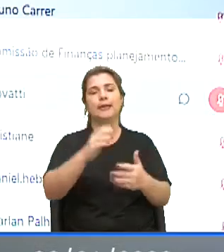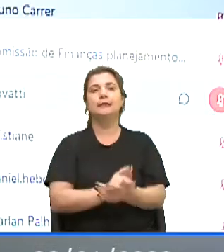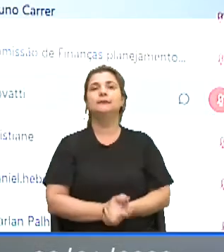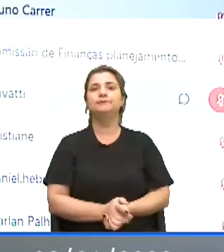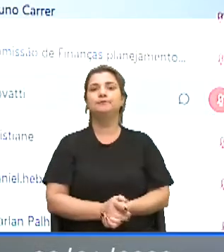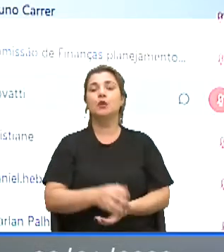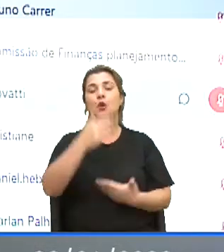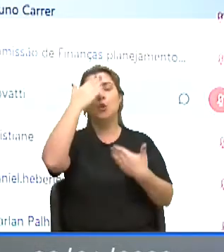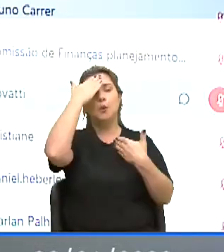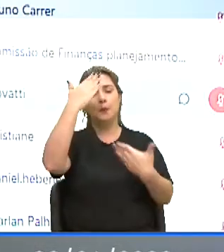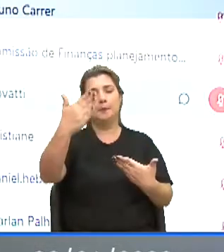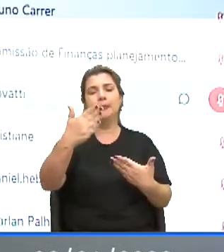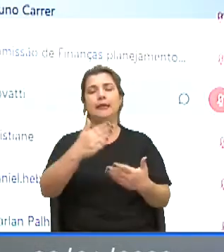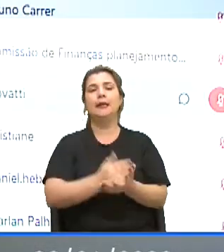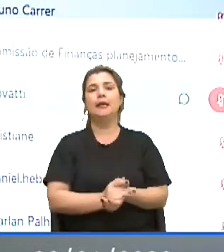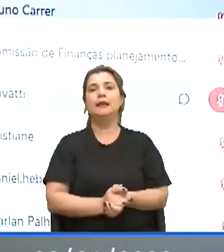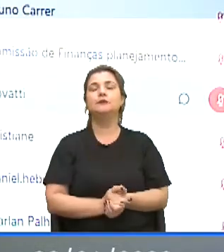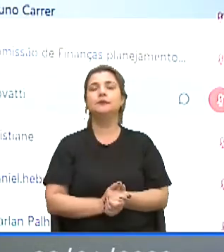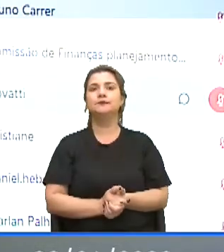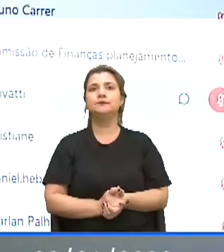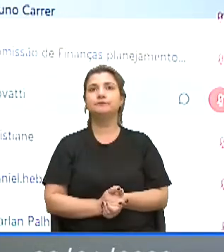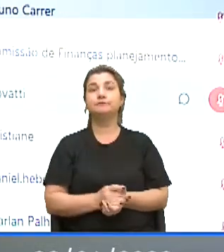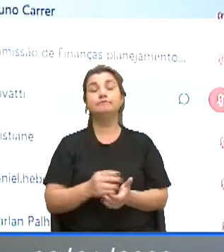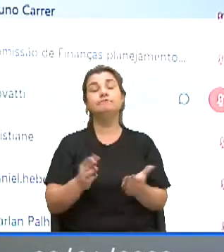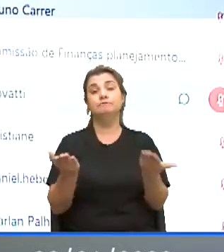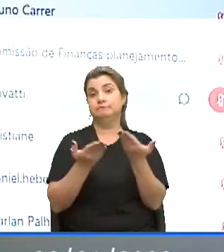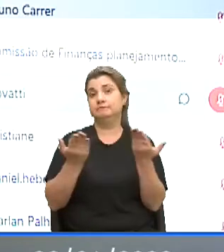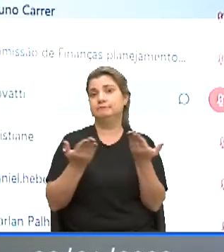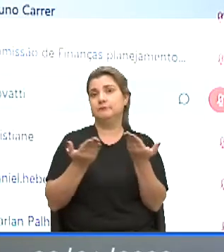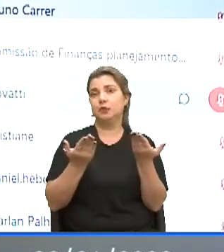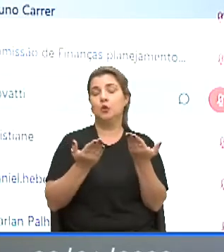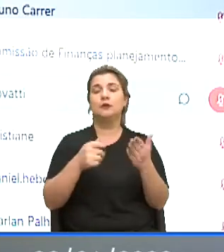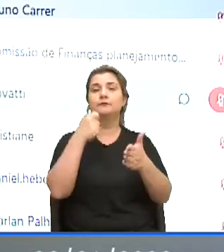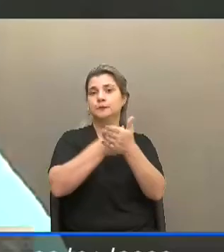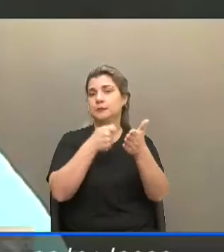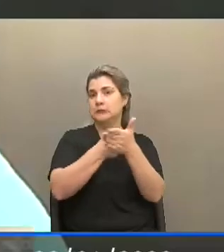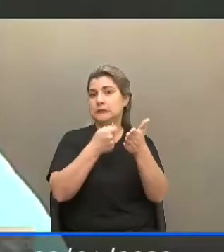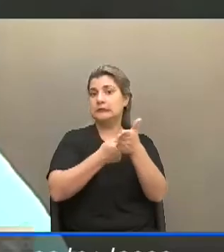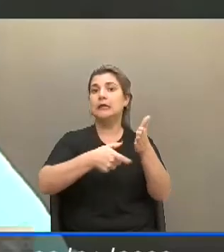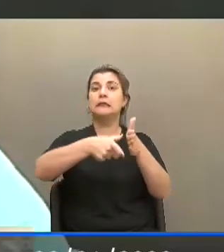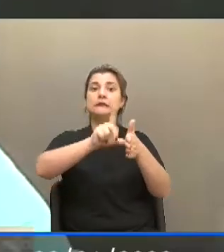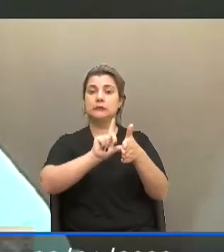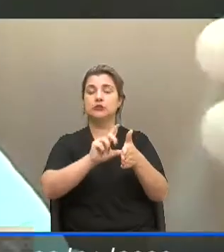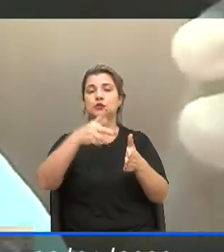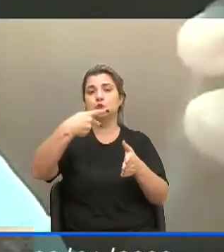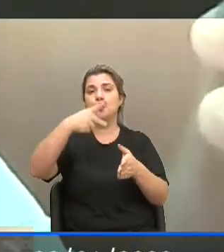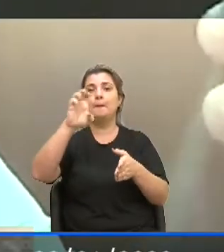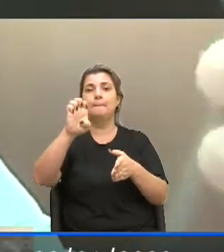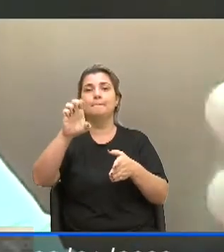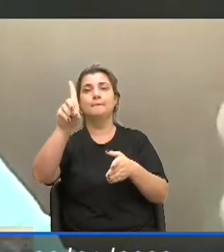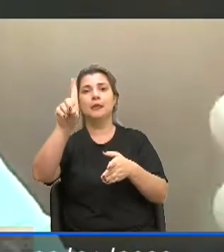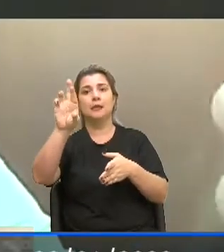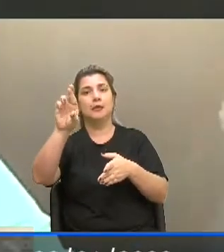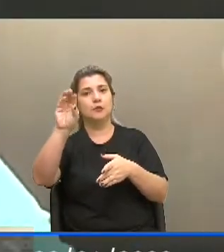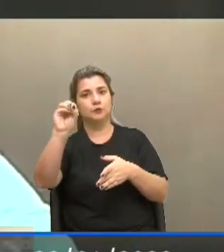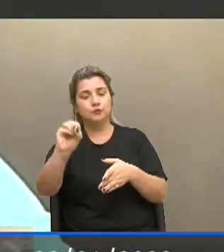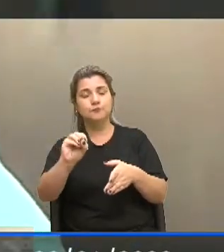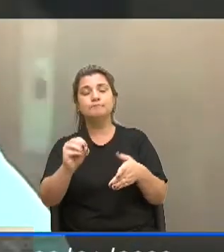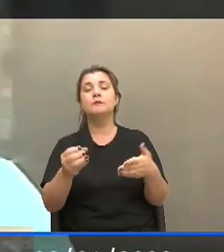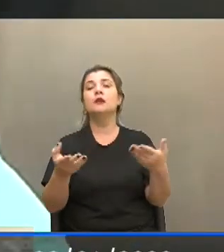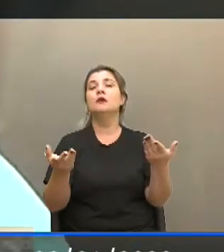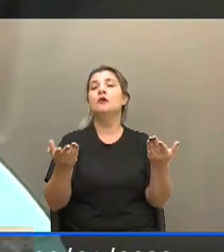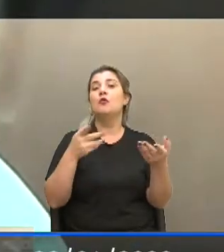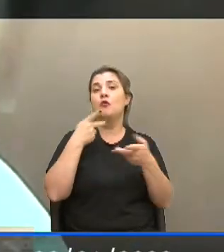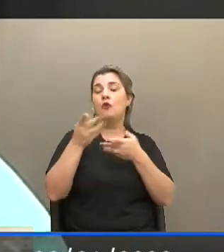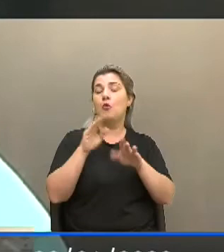Obrigado, Tani, mais uma vez. Nós vamos agora, vamos tentar aqui antes do Pedro Pereira, agora eu estou com o Paulo Madeira aqui, vamos